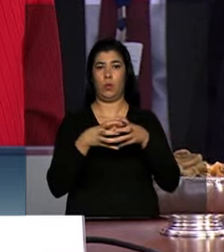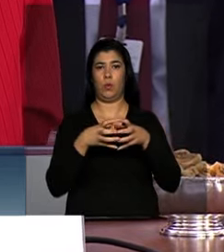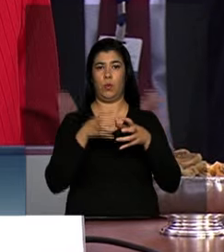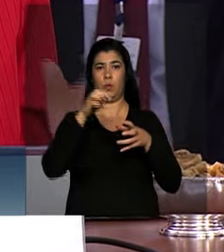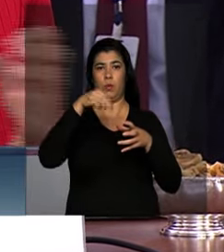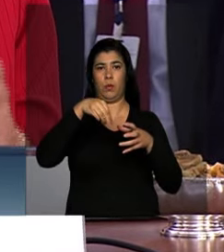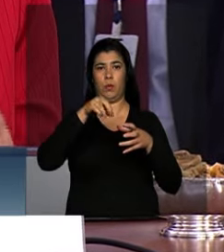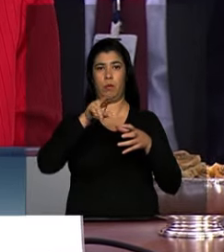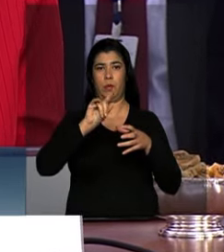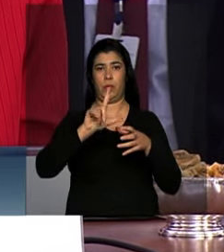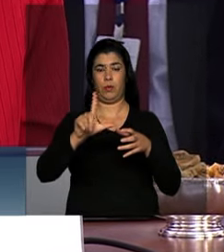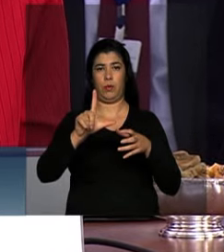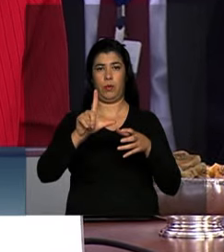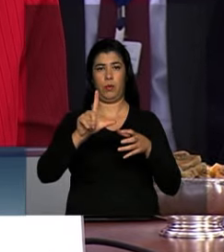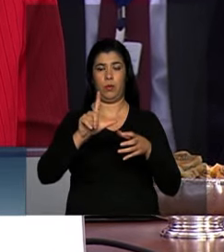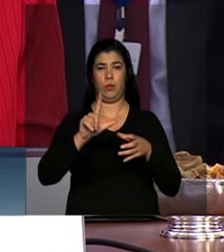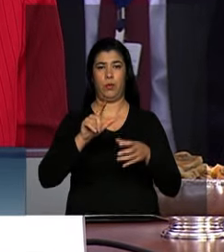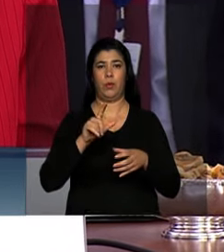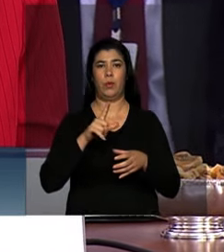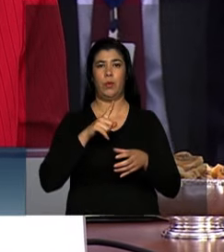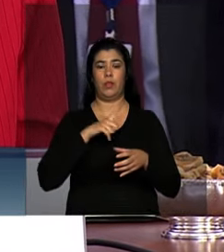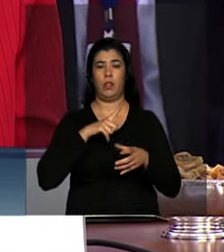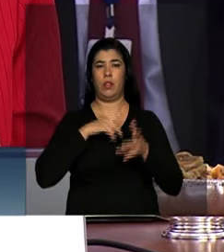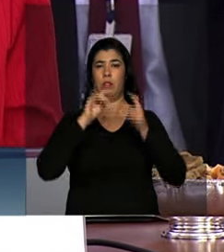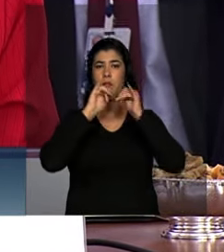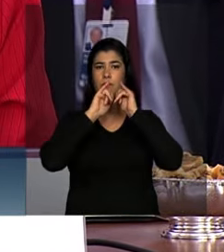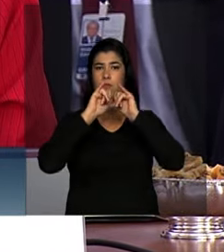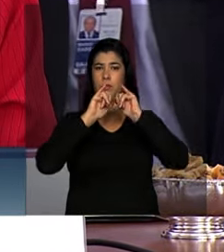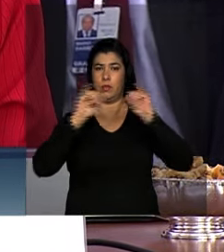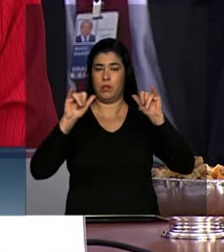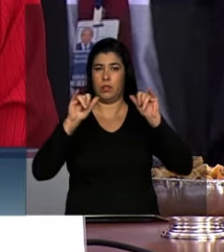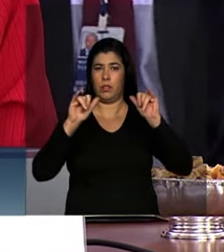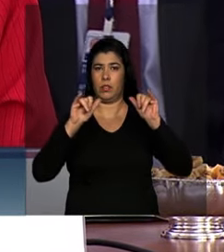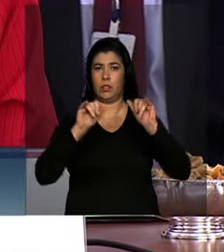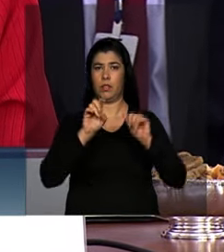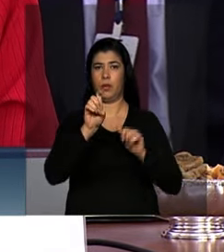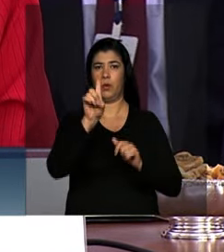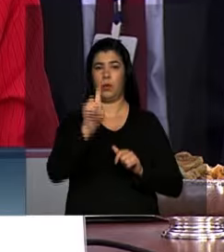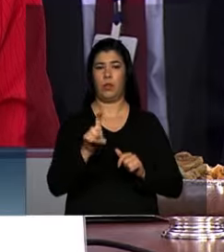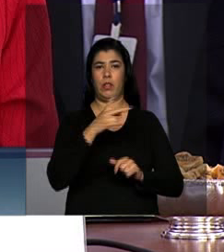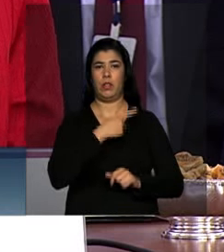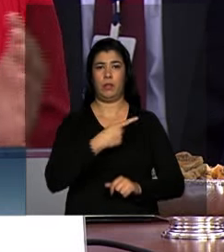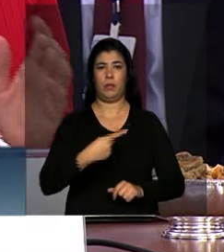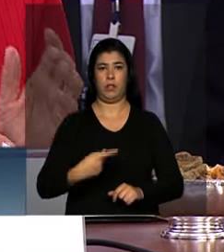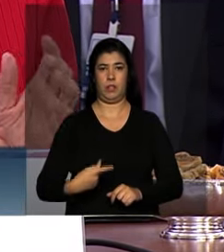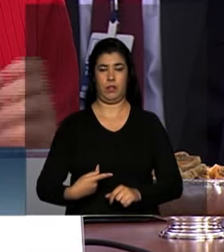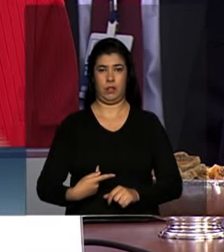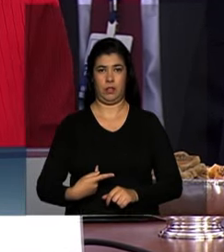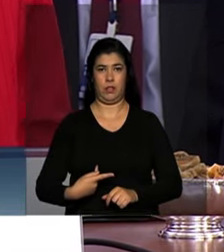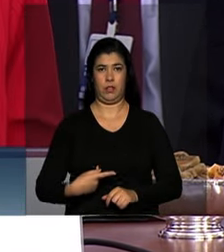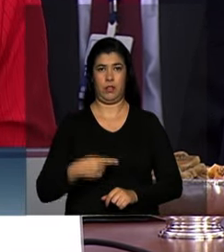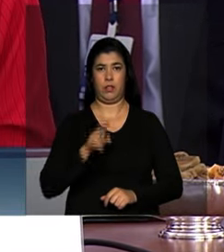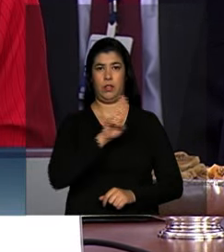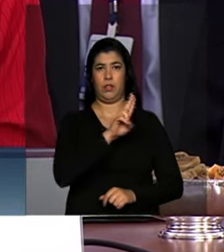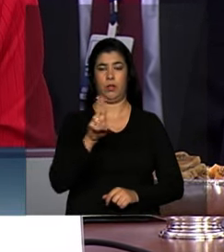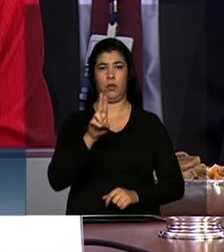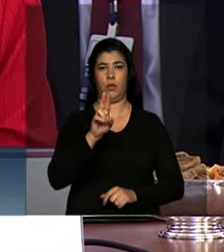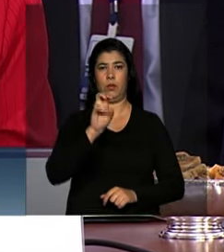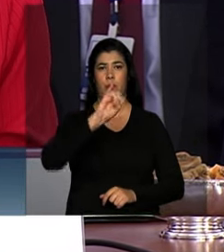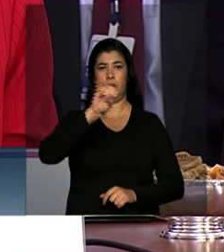Mercosul de declarar o ex-presidente brasileiro João